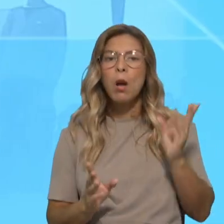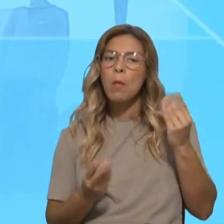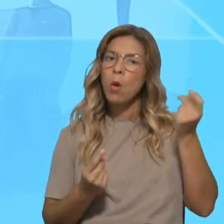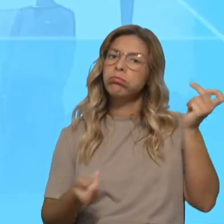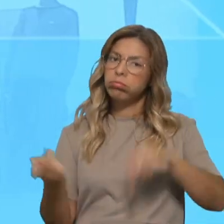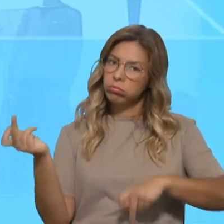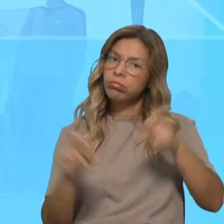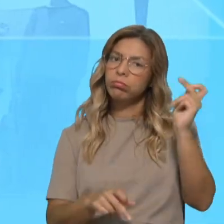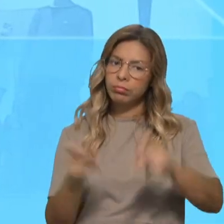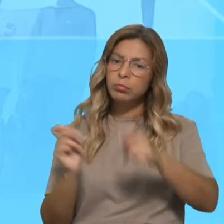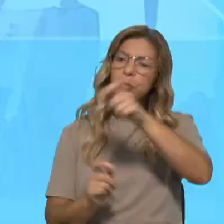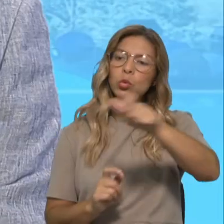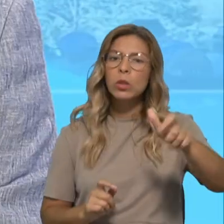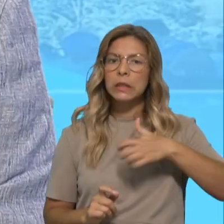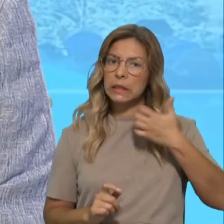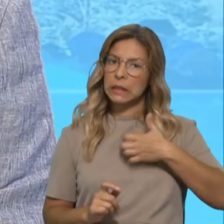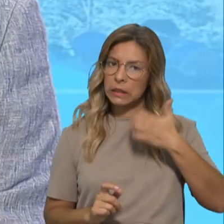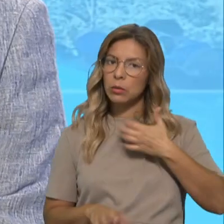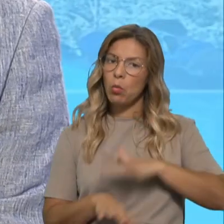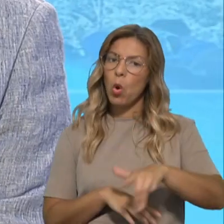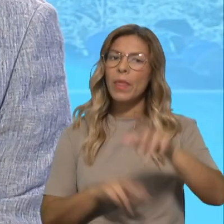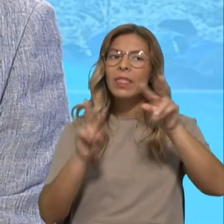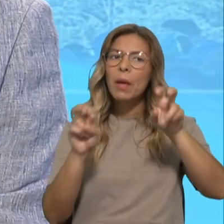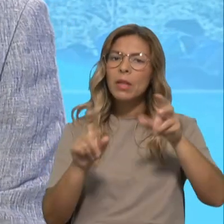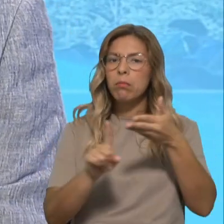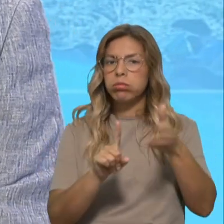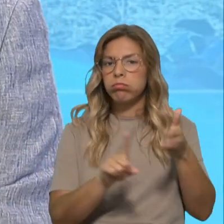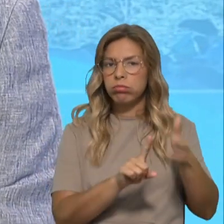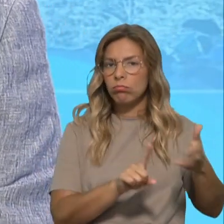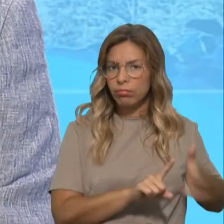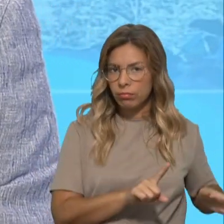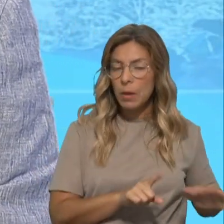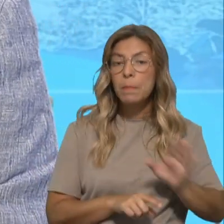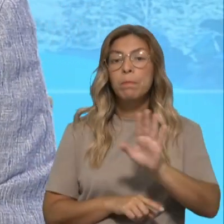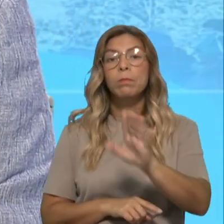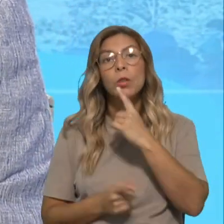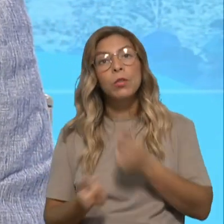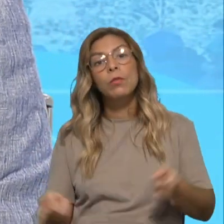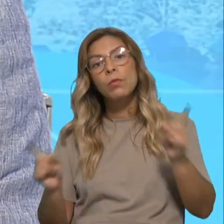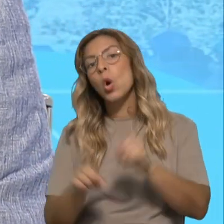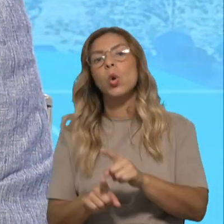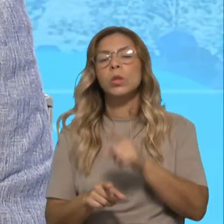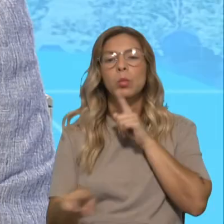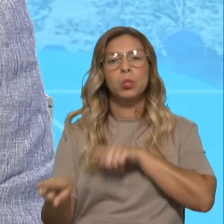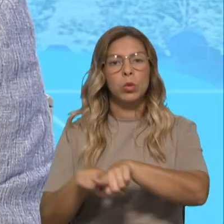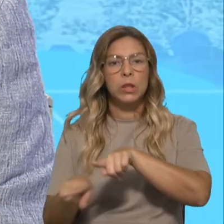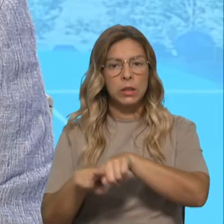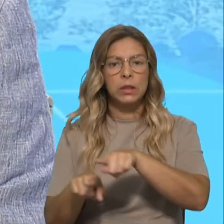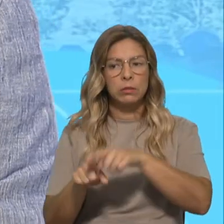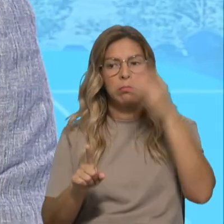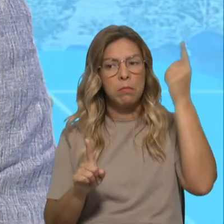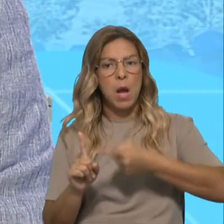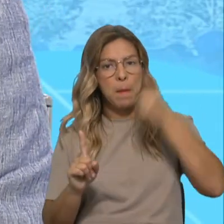irritaram as pessoas. E eu creio que não temos propriamente um risco de regresso a uma ordem política autoritária